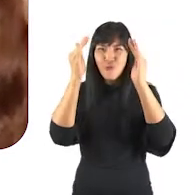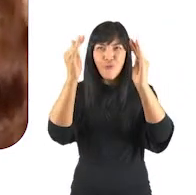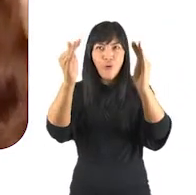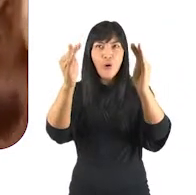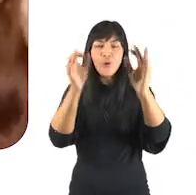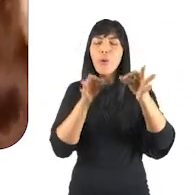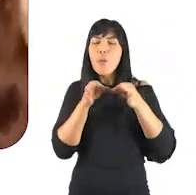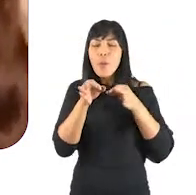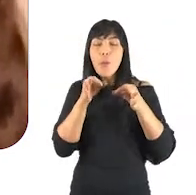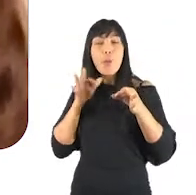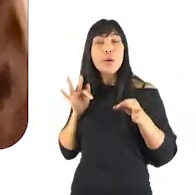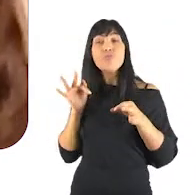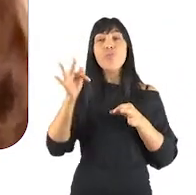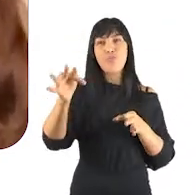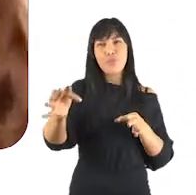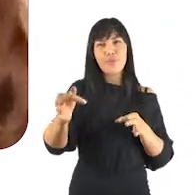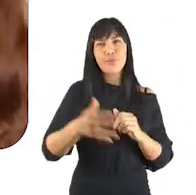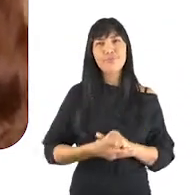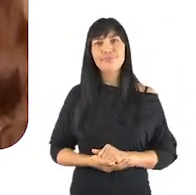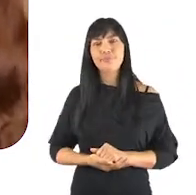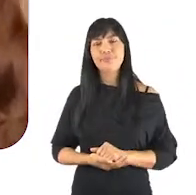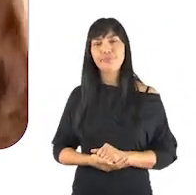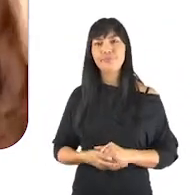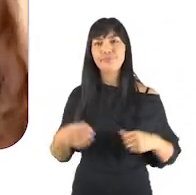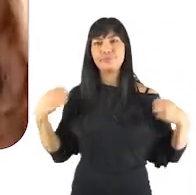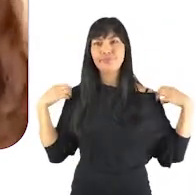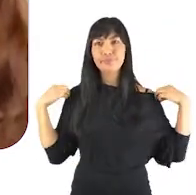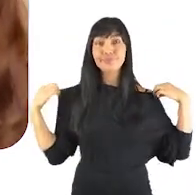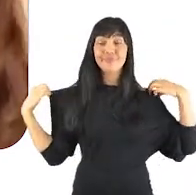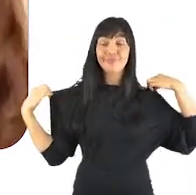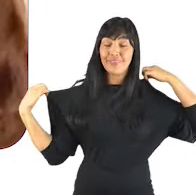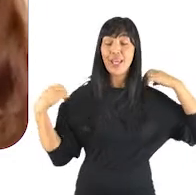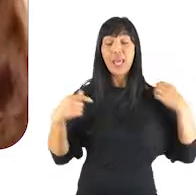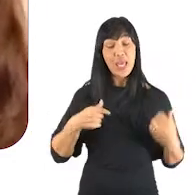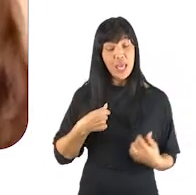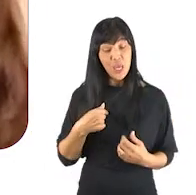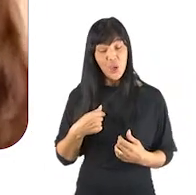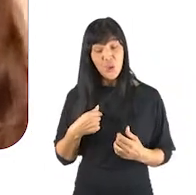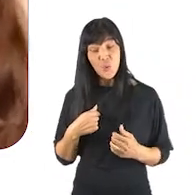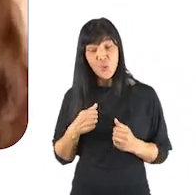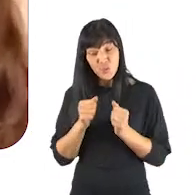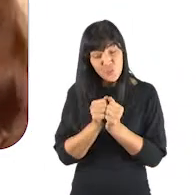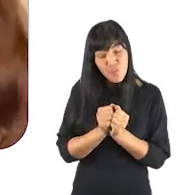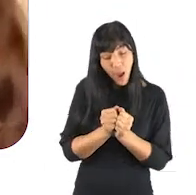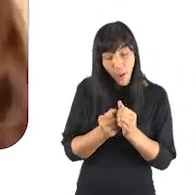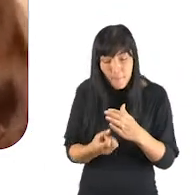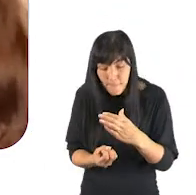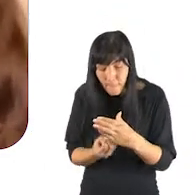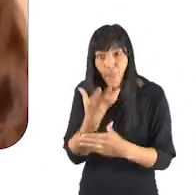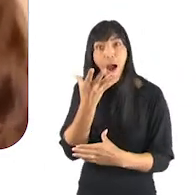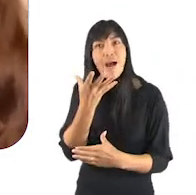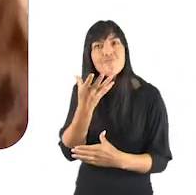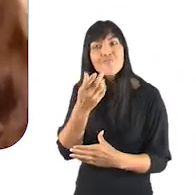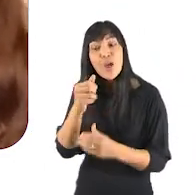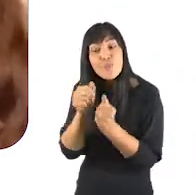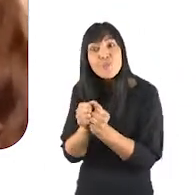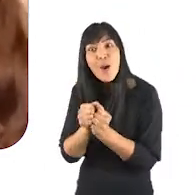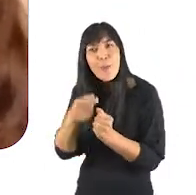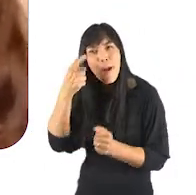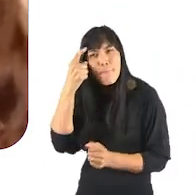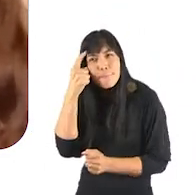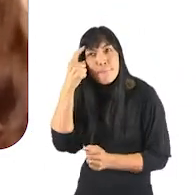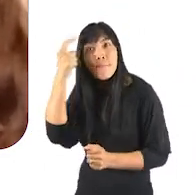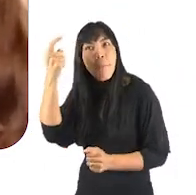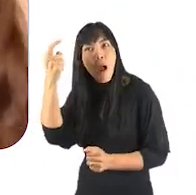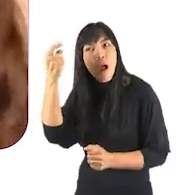de organização do futuro. É o colaborar, né, Elaine? É o co-criar, né? Exato. Nessa,